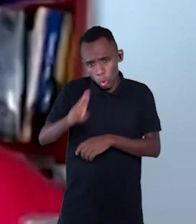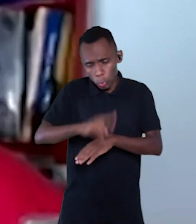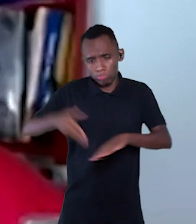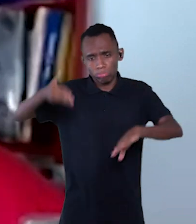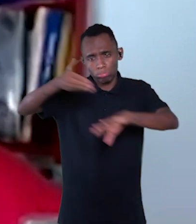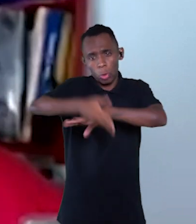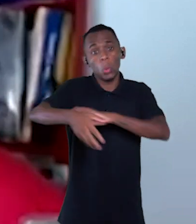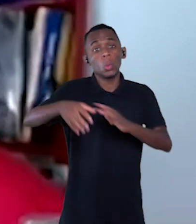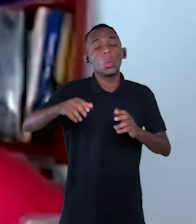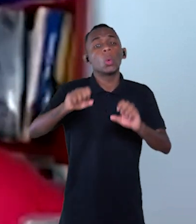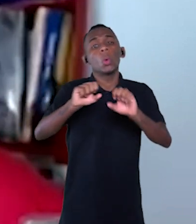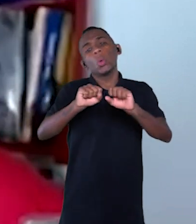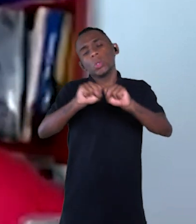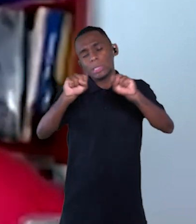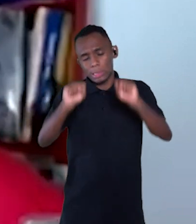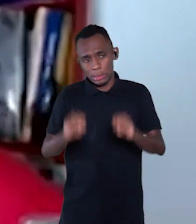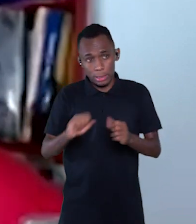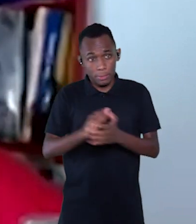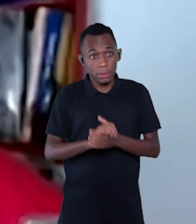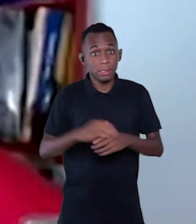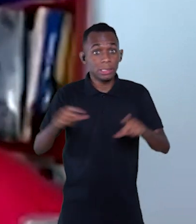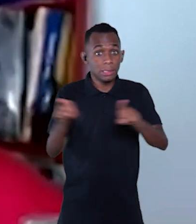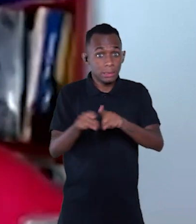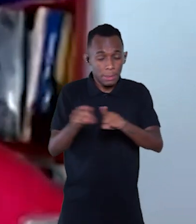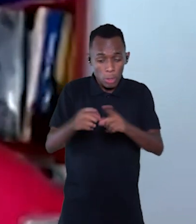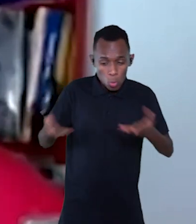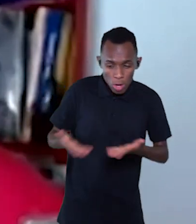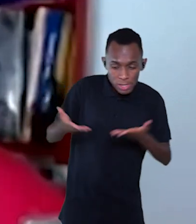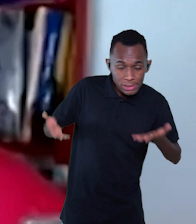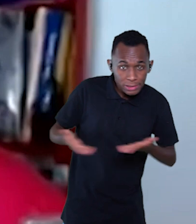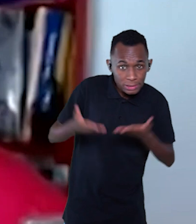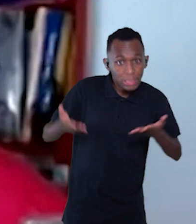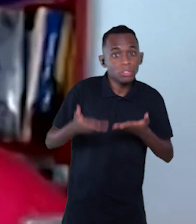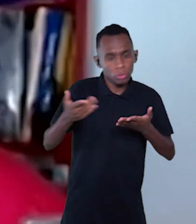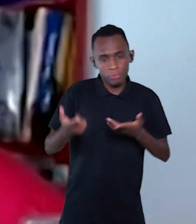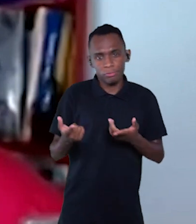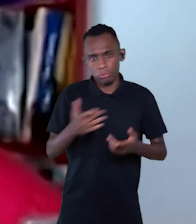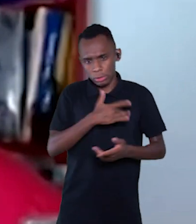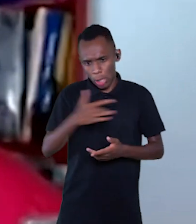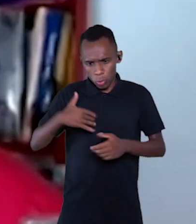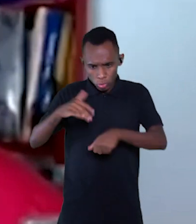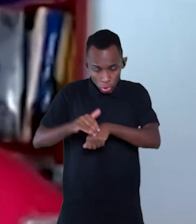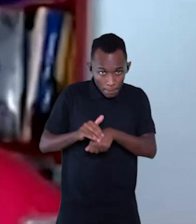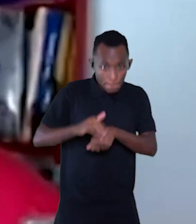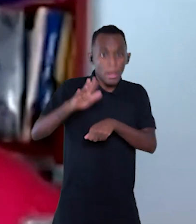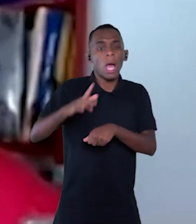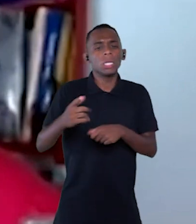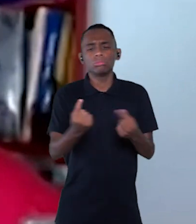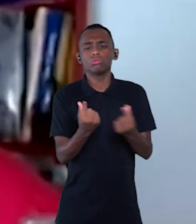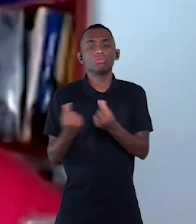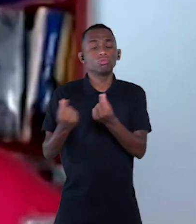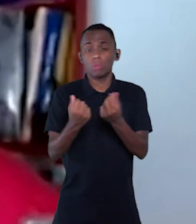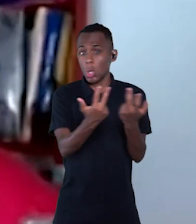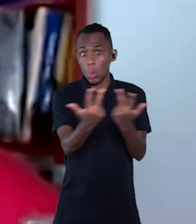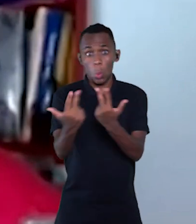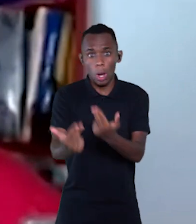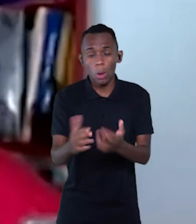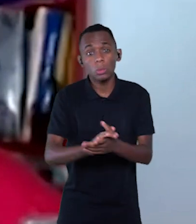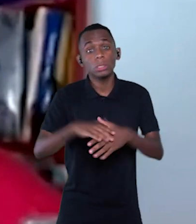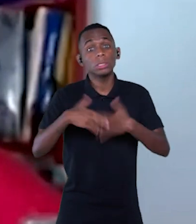melhora, torna esse sistema mais custo-efetivo, ou seja, eu promovo mais saúde com o mesmo recurso, isso melhora os desfechos,